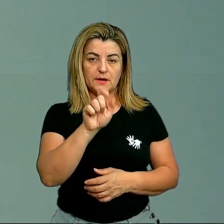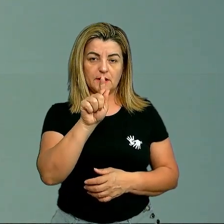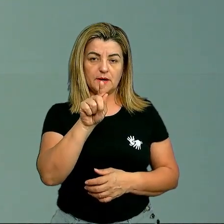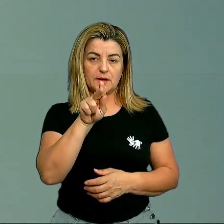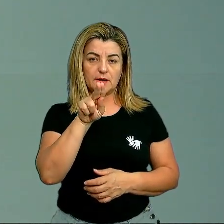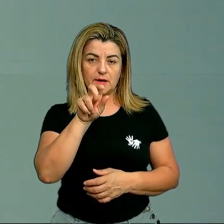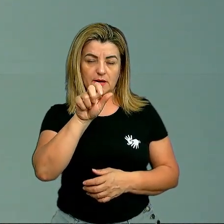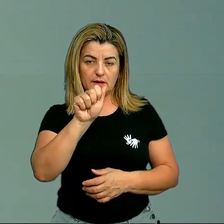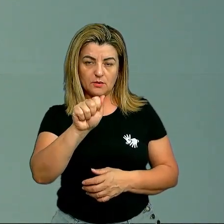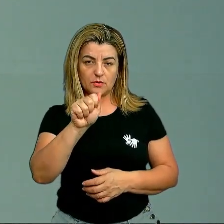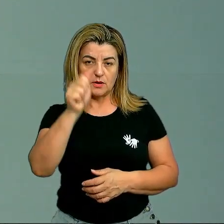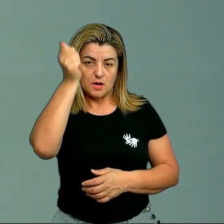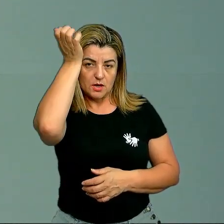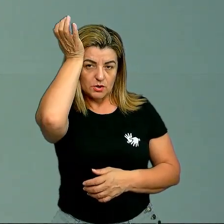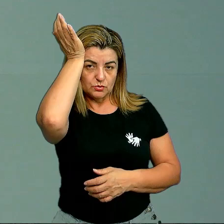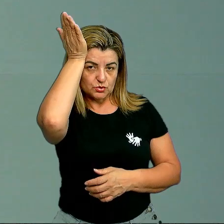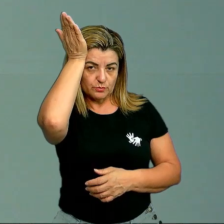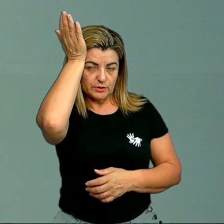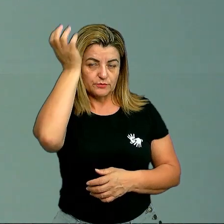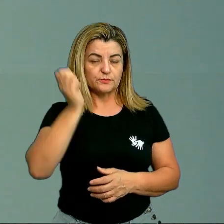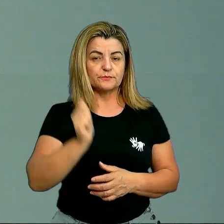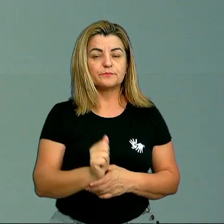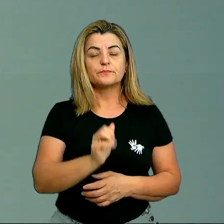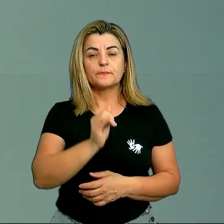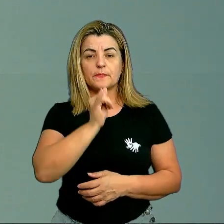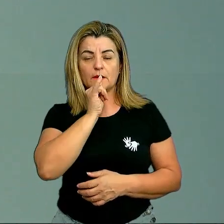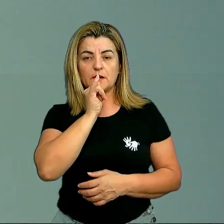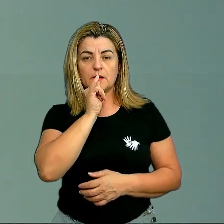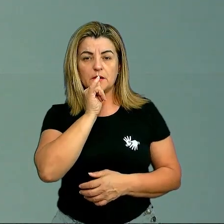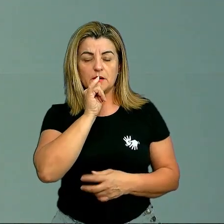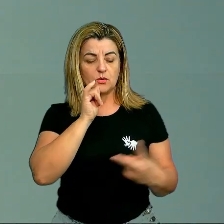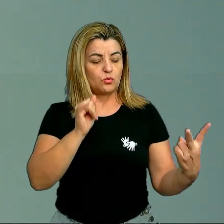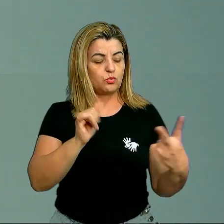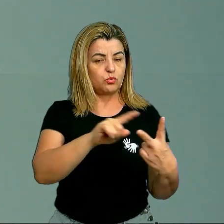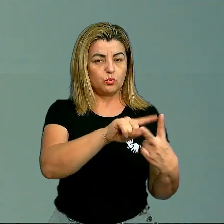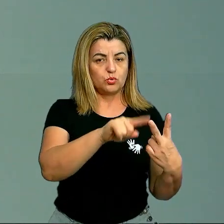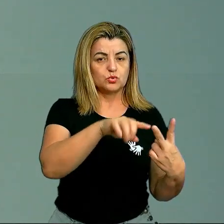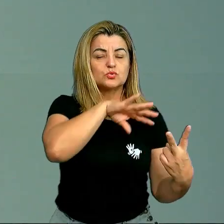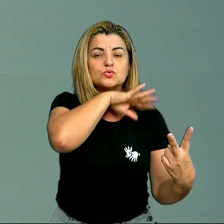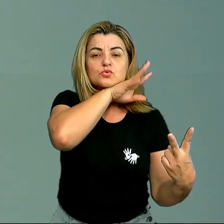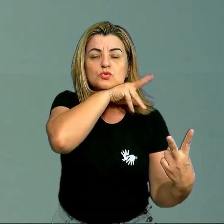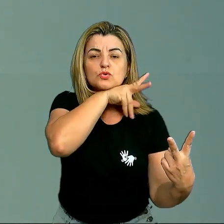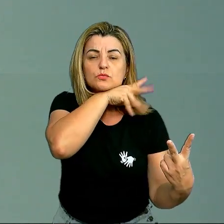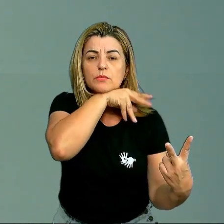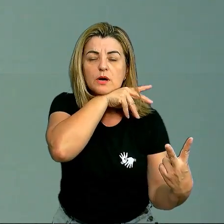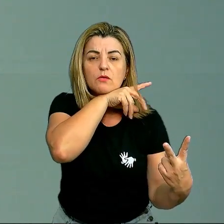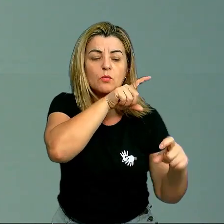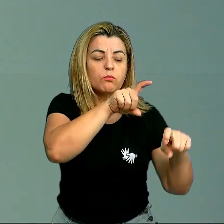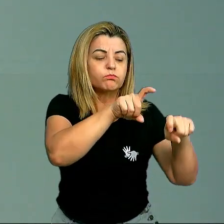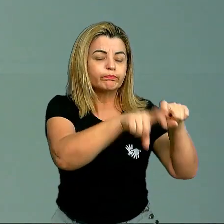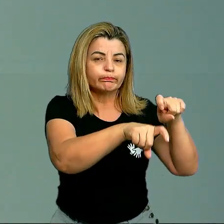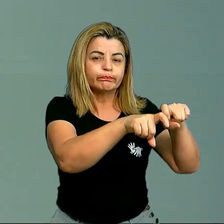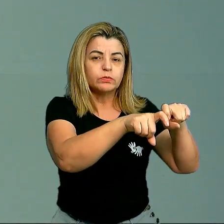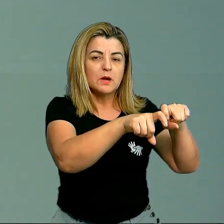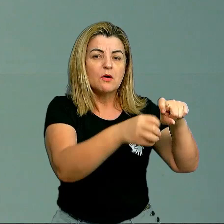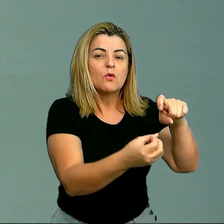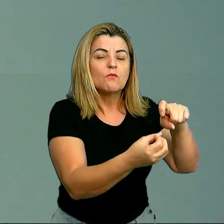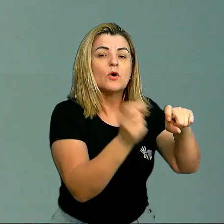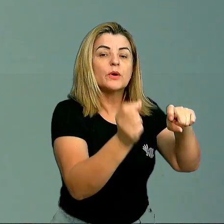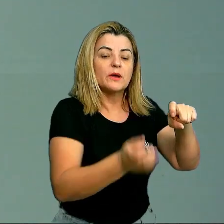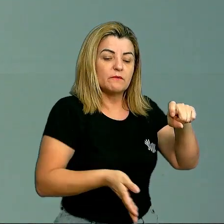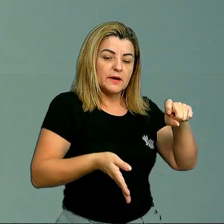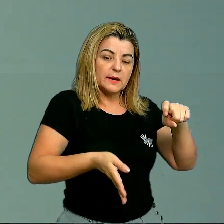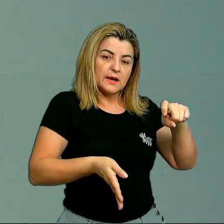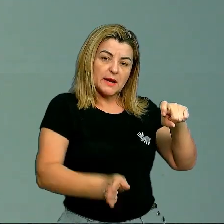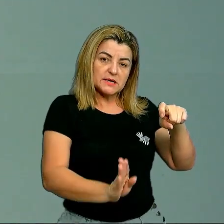são duas espécies totalmente diferentes, mas que eles cruzam e vai gerar um descendente, que é o burro. Só que o